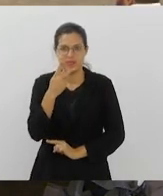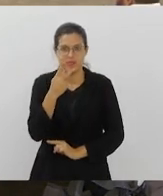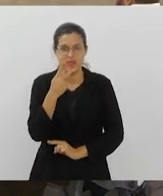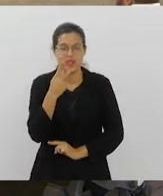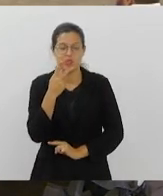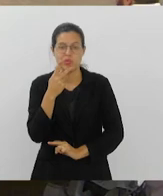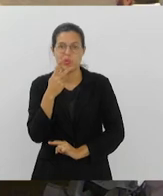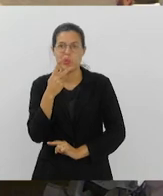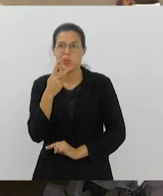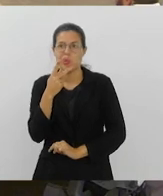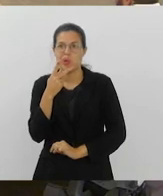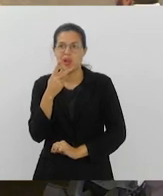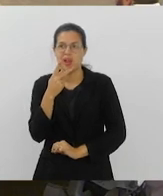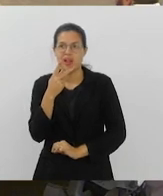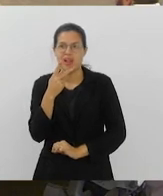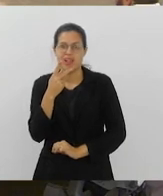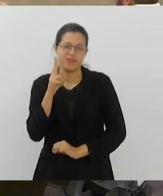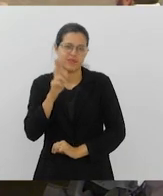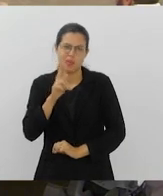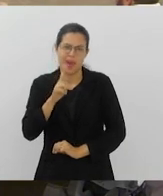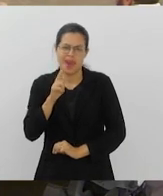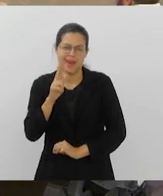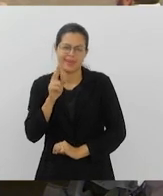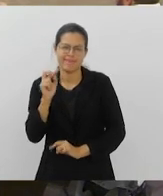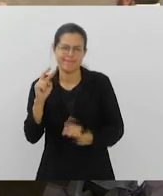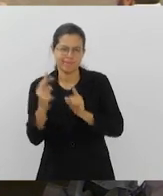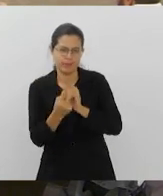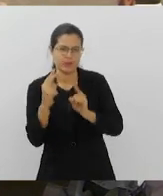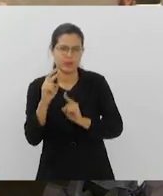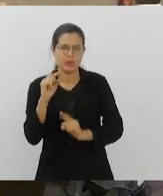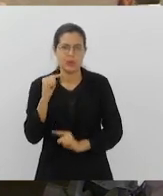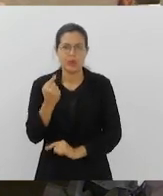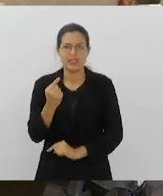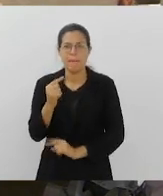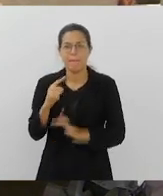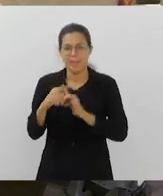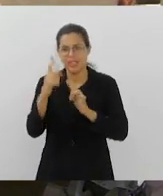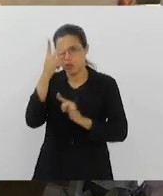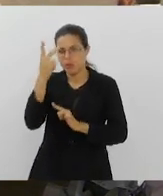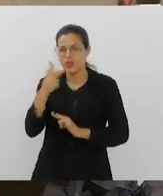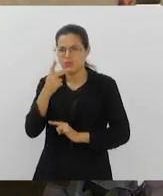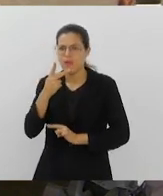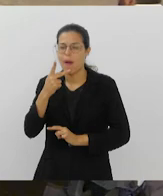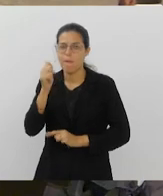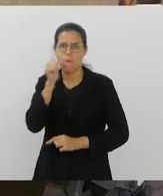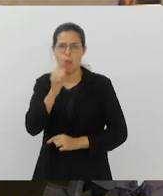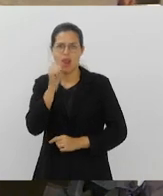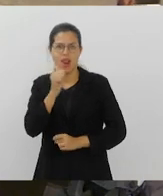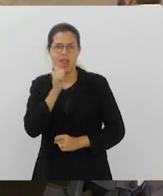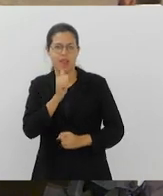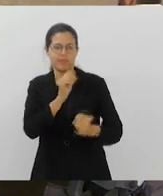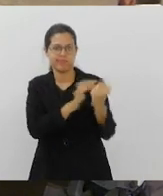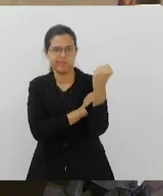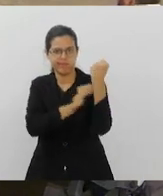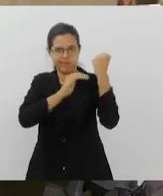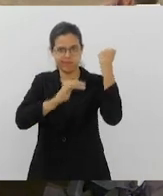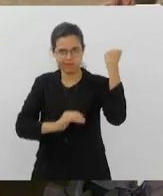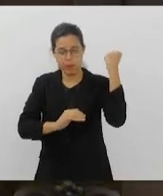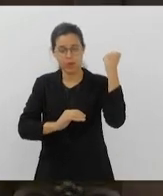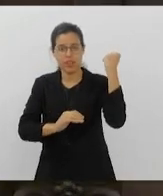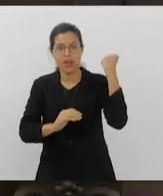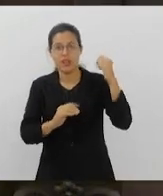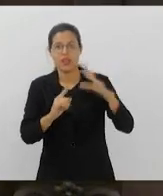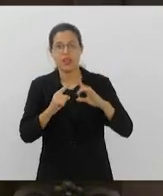não é a que a gente comunga, mas gostam muito do termo mulheres empoderadas. E esquecem que uma mulher